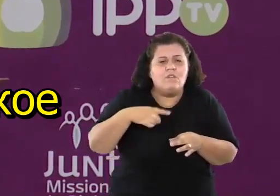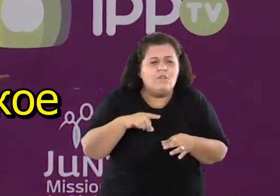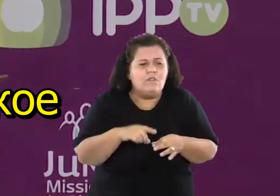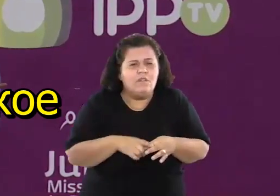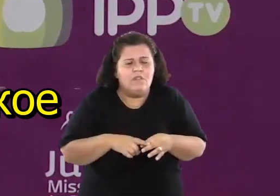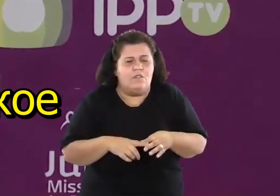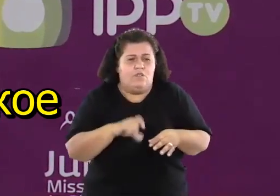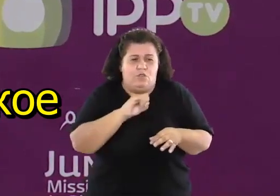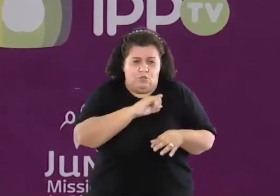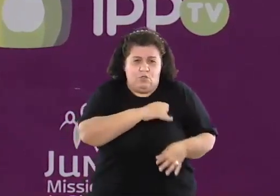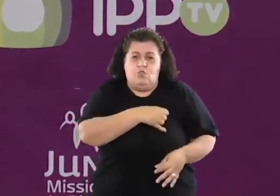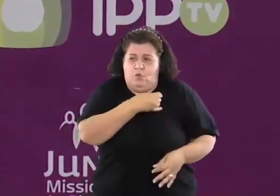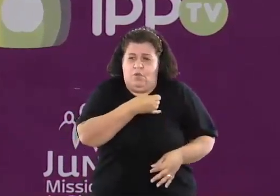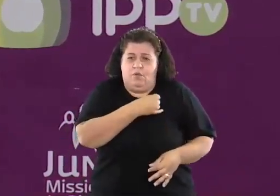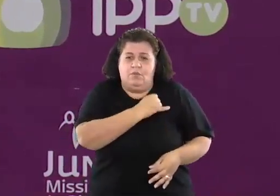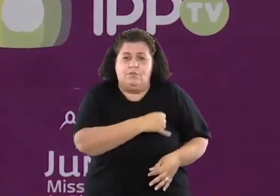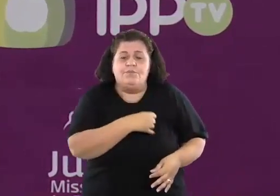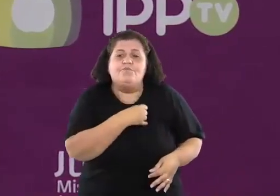de João,